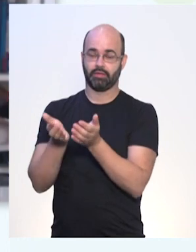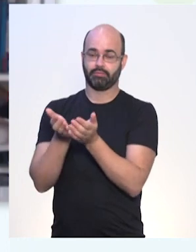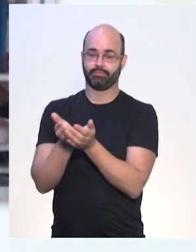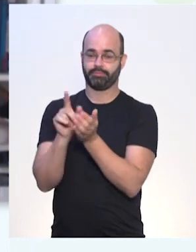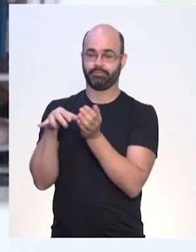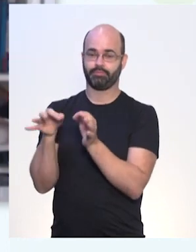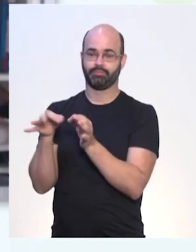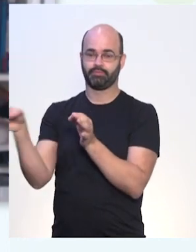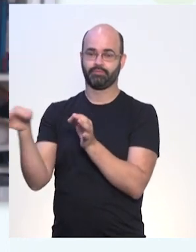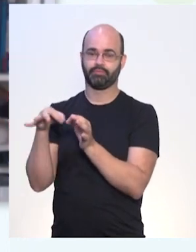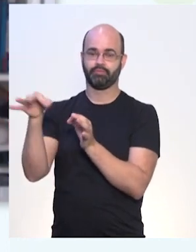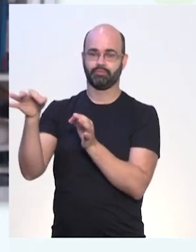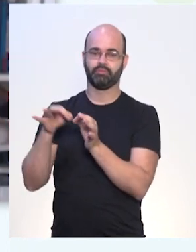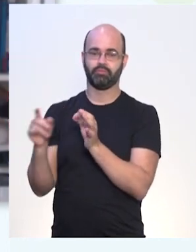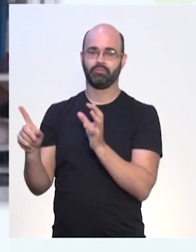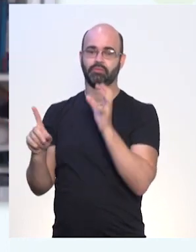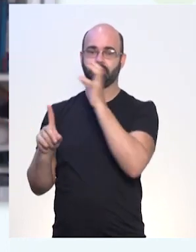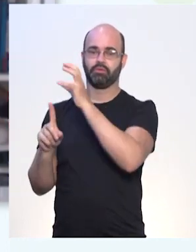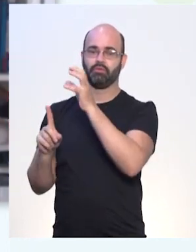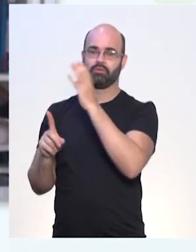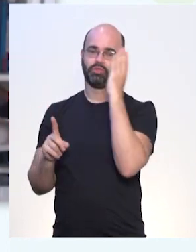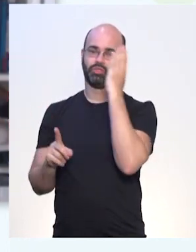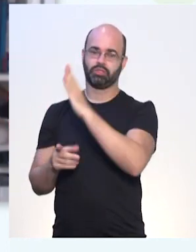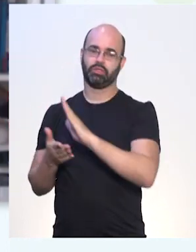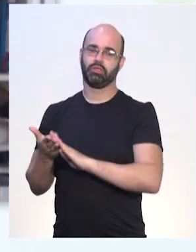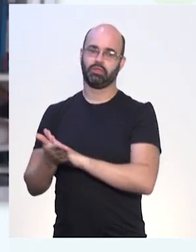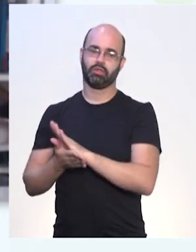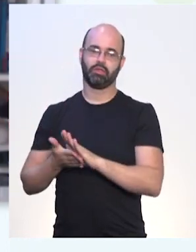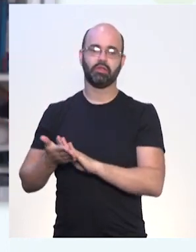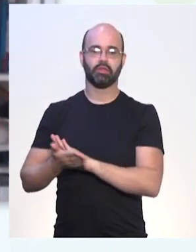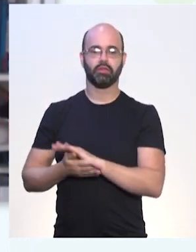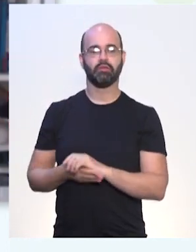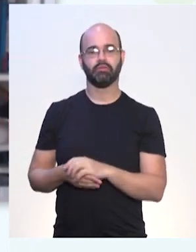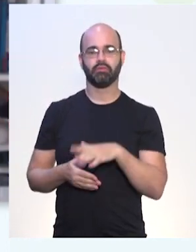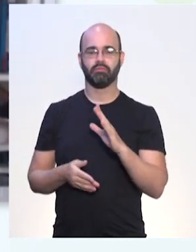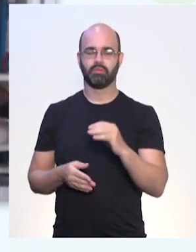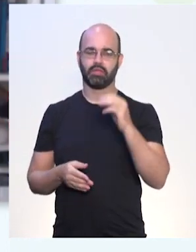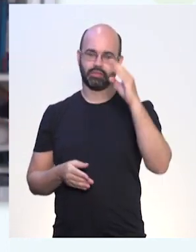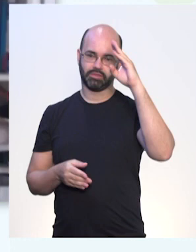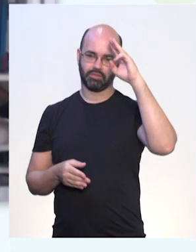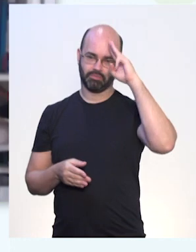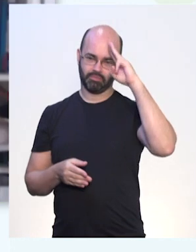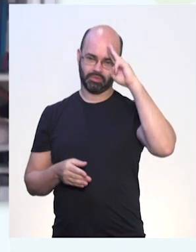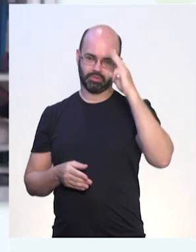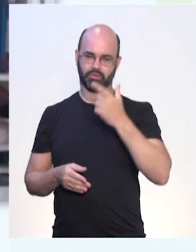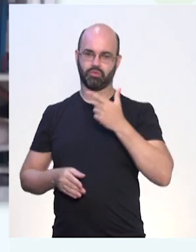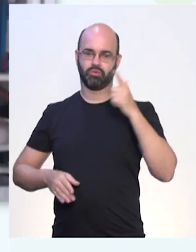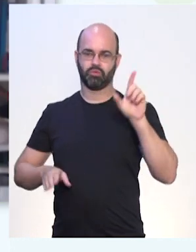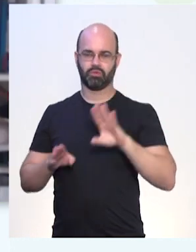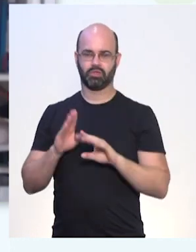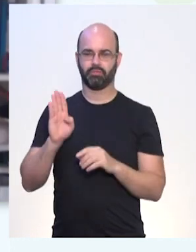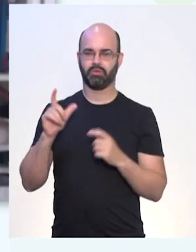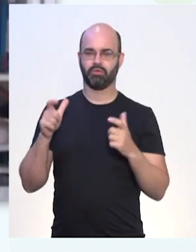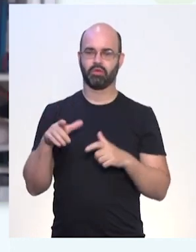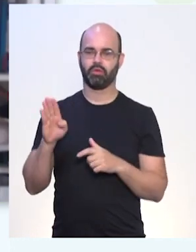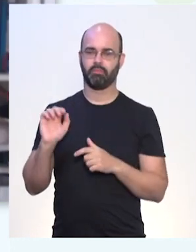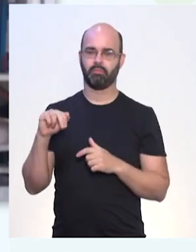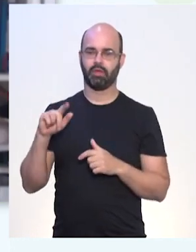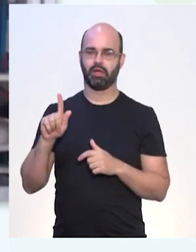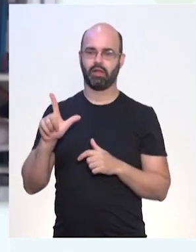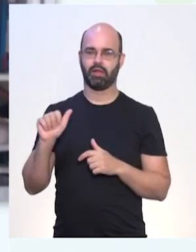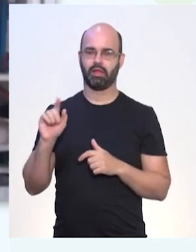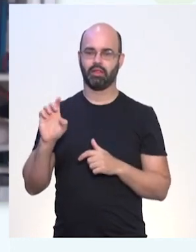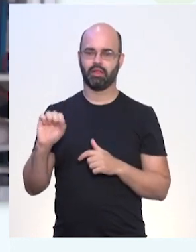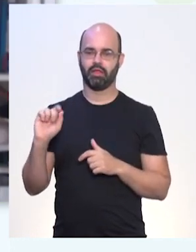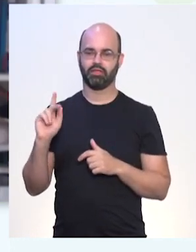não chegou a ser afetada diretamente mas outros militares se eu não me engano de Bangladesh que participam também